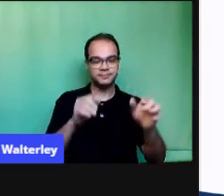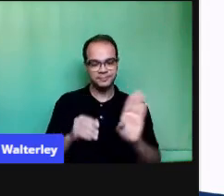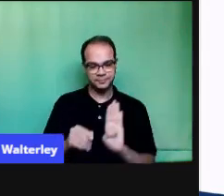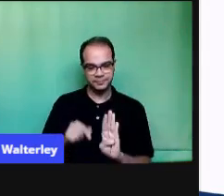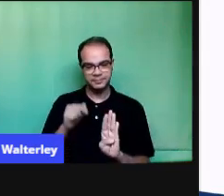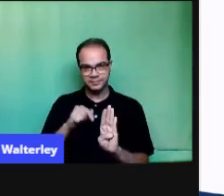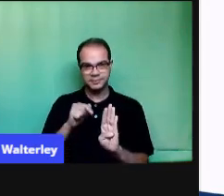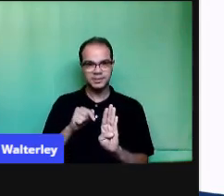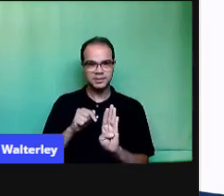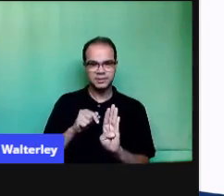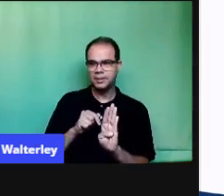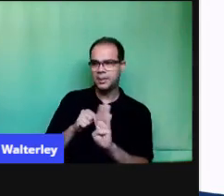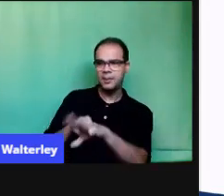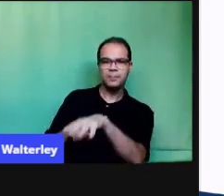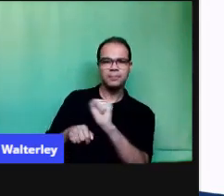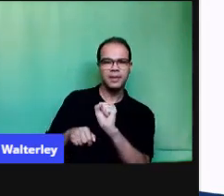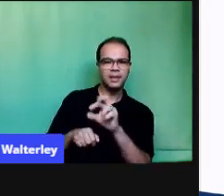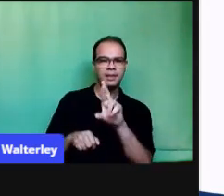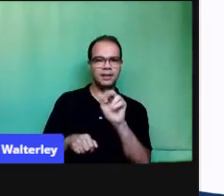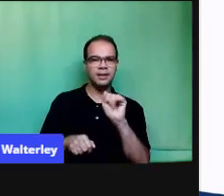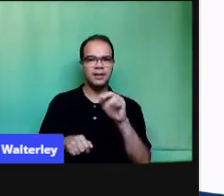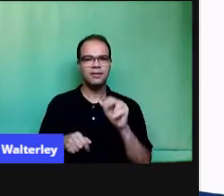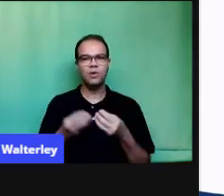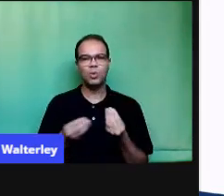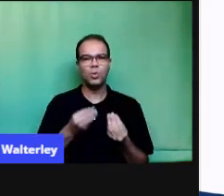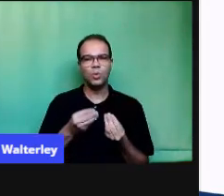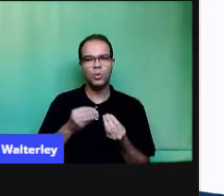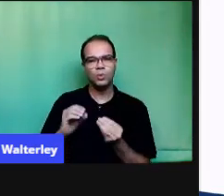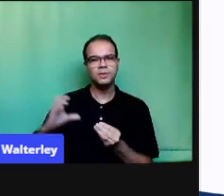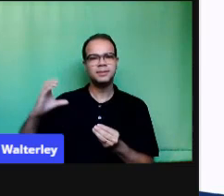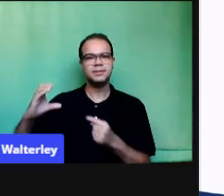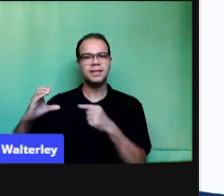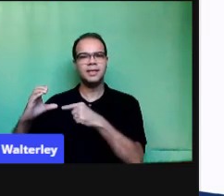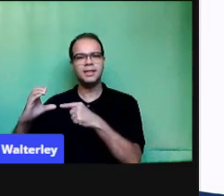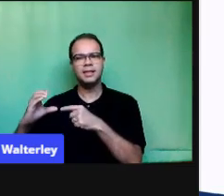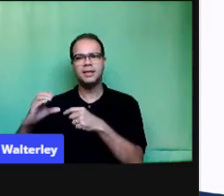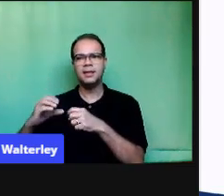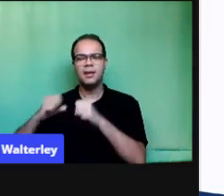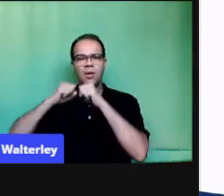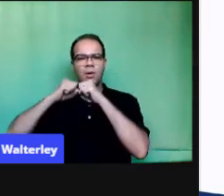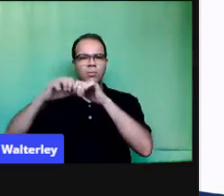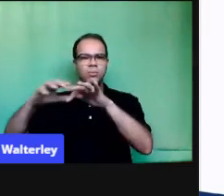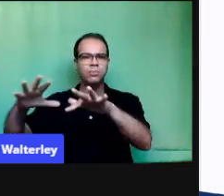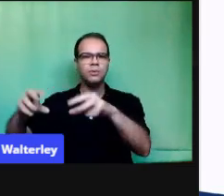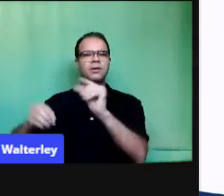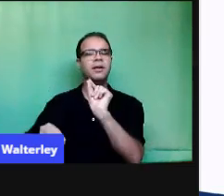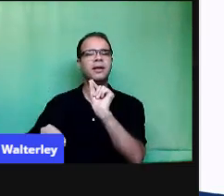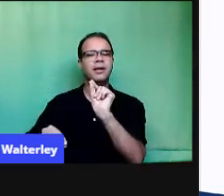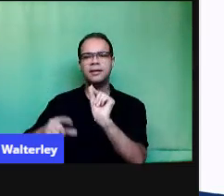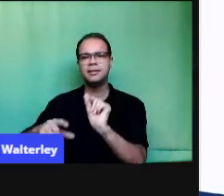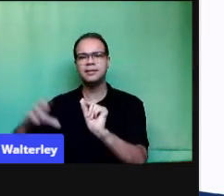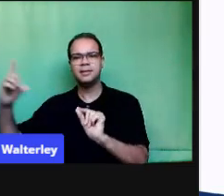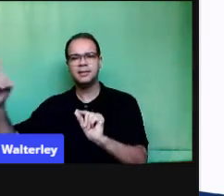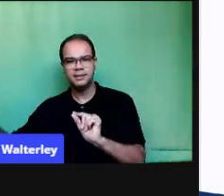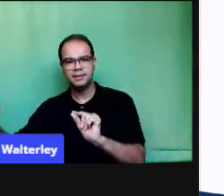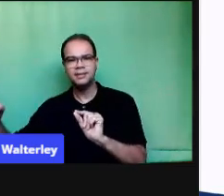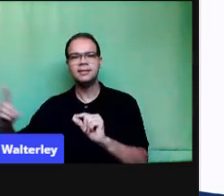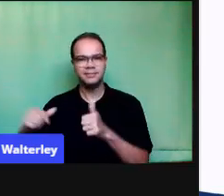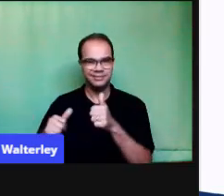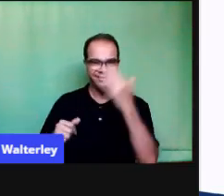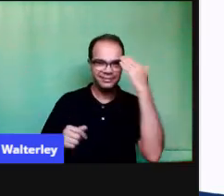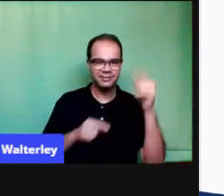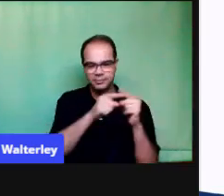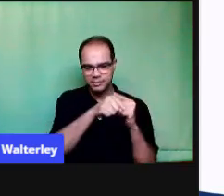de contágio da raiva? A C: quem que transmite raiva, né? Então, cada um vai responder uma pergunta. Quando eles chegarem a